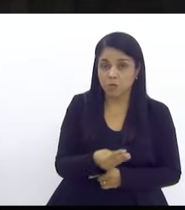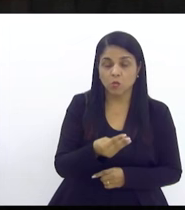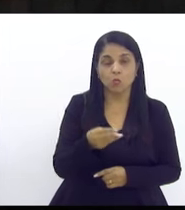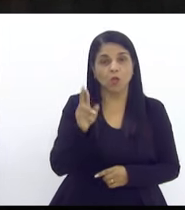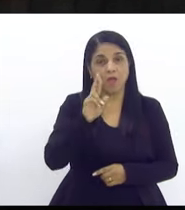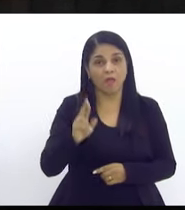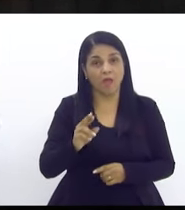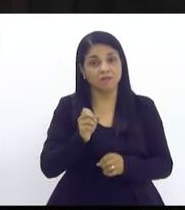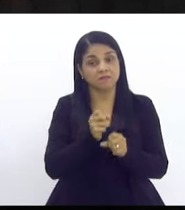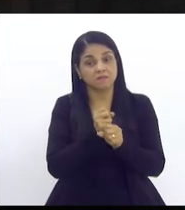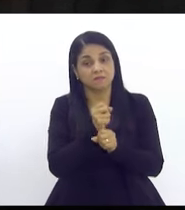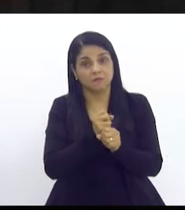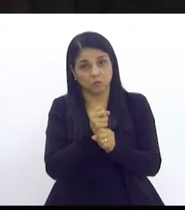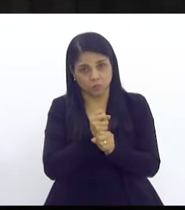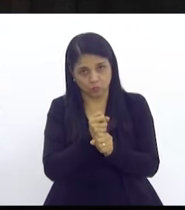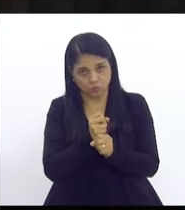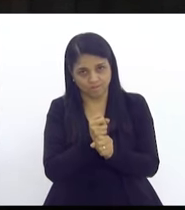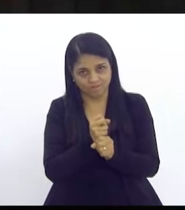R$600 mil por ano.